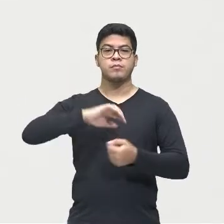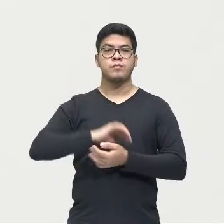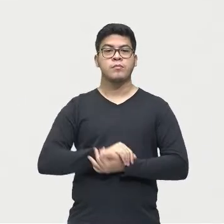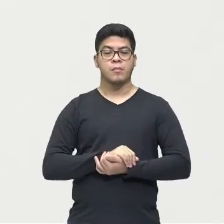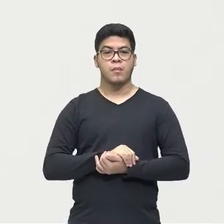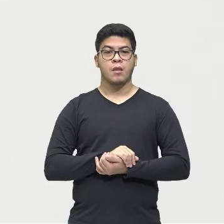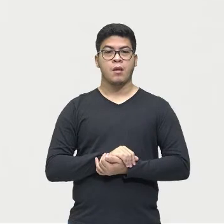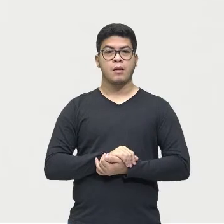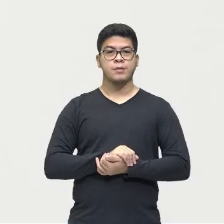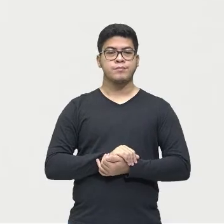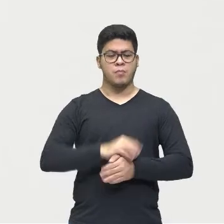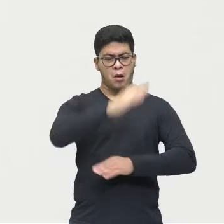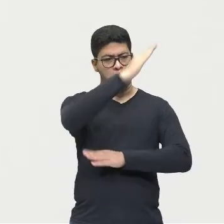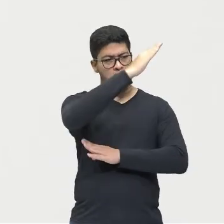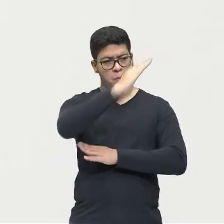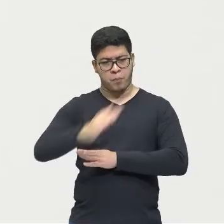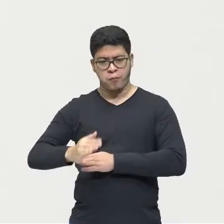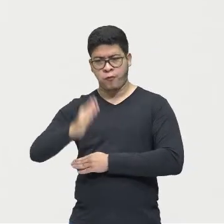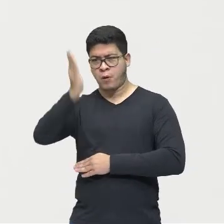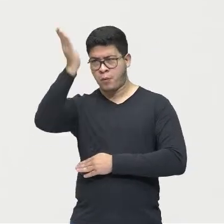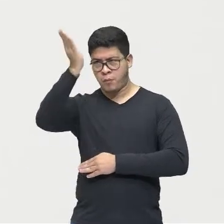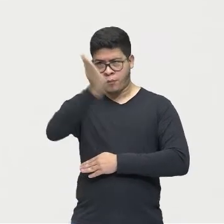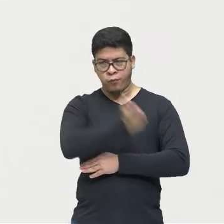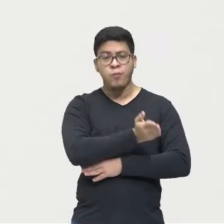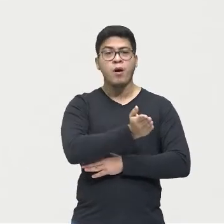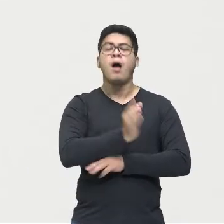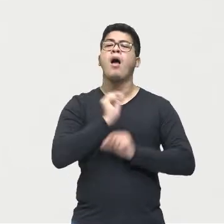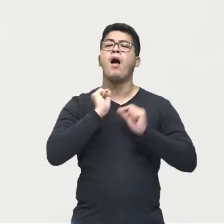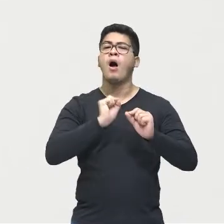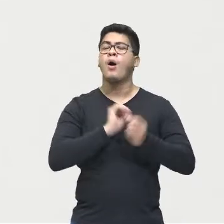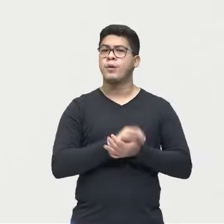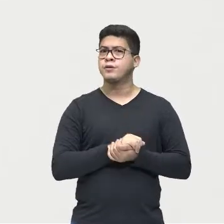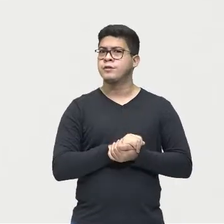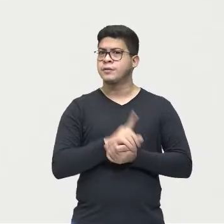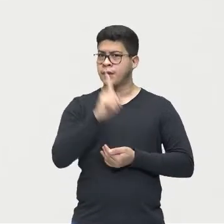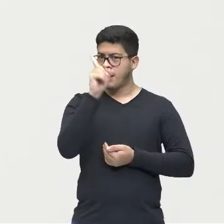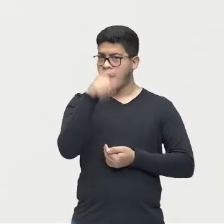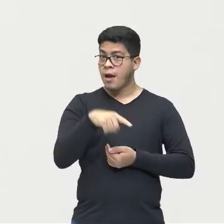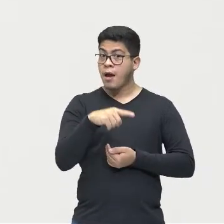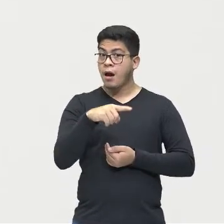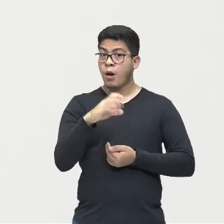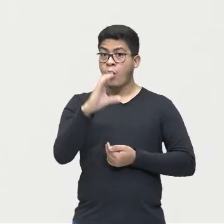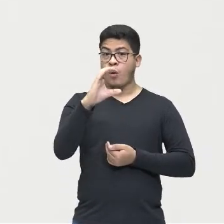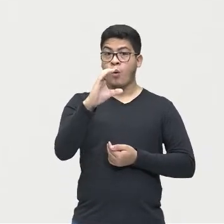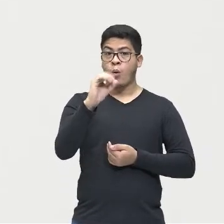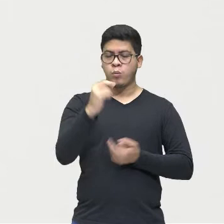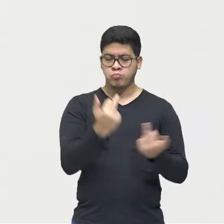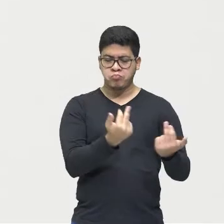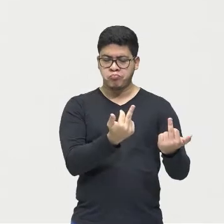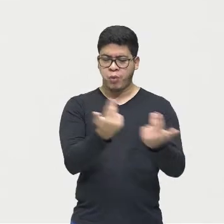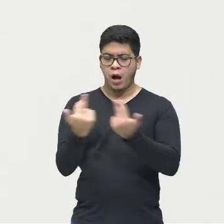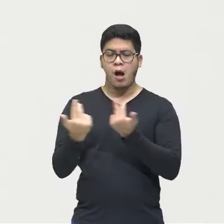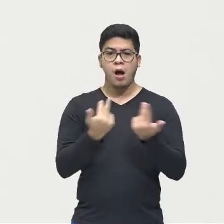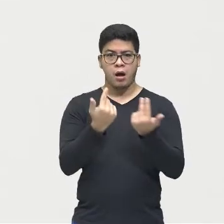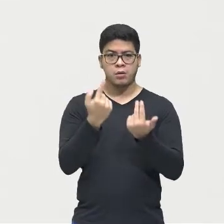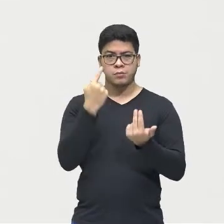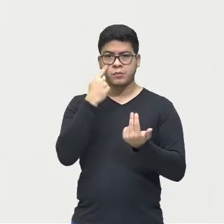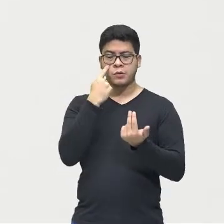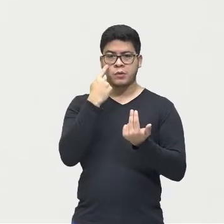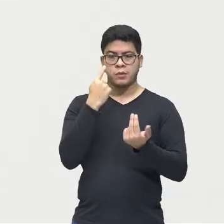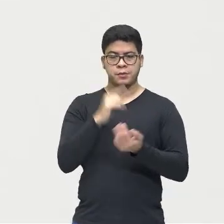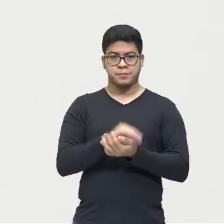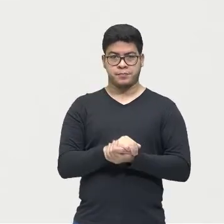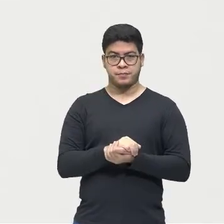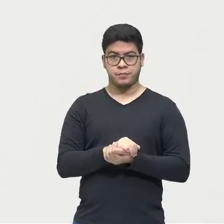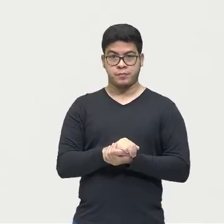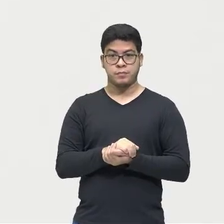Diagonais congruentes, ou seja, possui a mesma medida. Então, ó, essas medidas aqui, ó, elas são iguais. Se uma